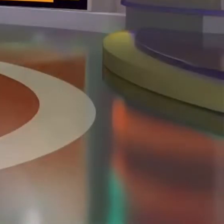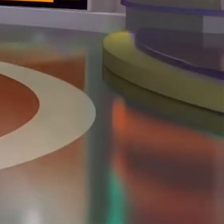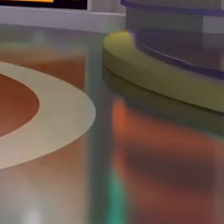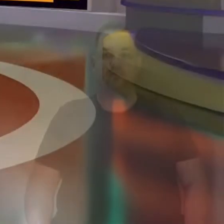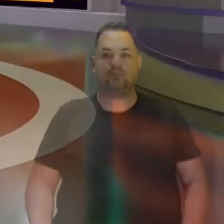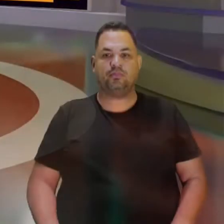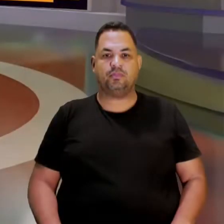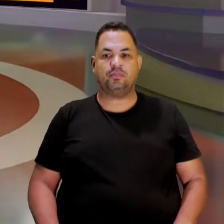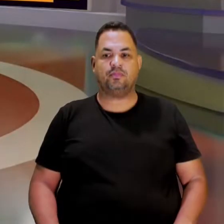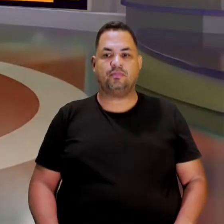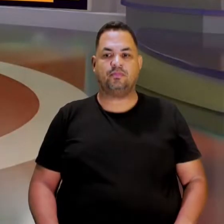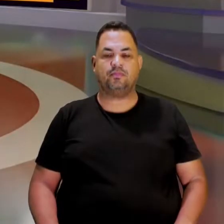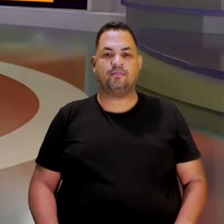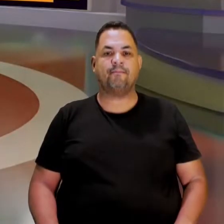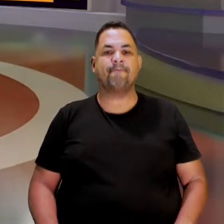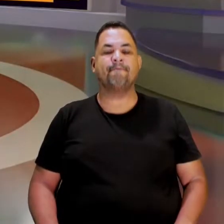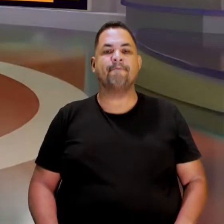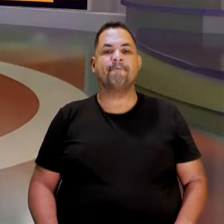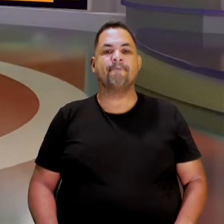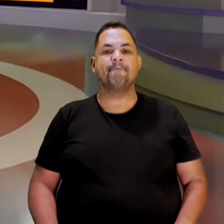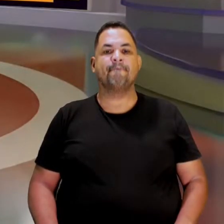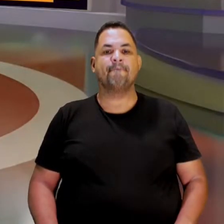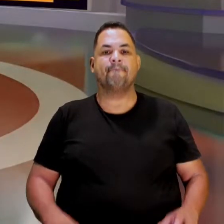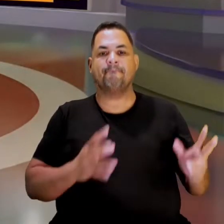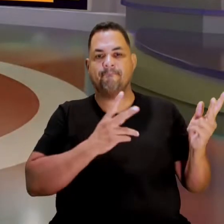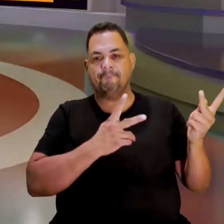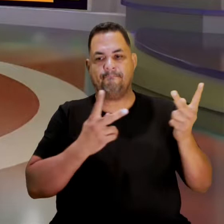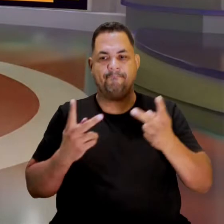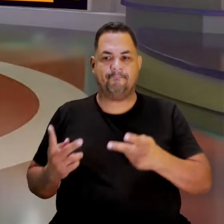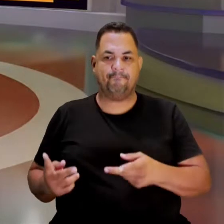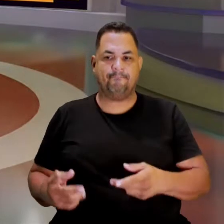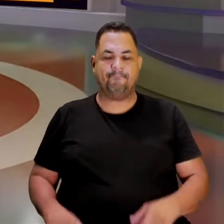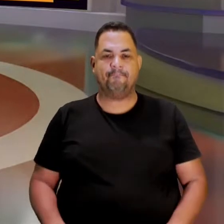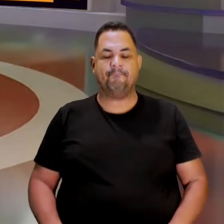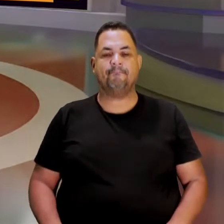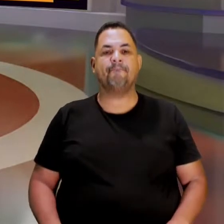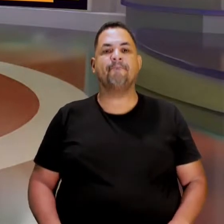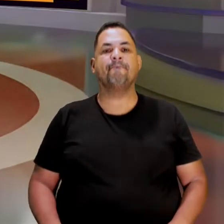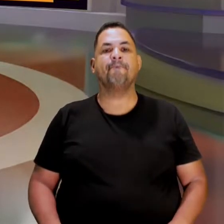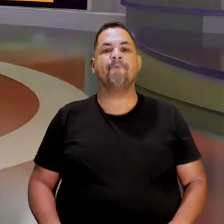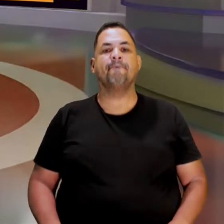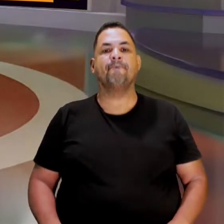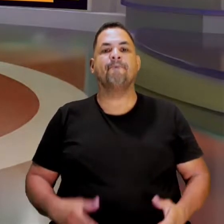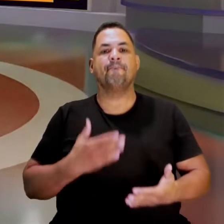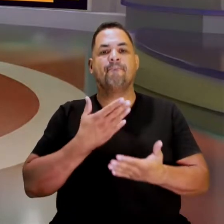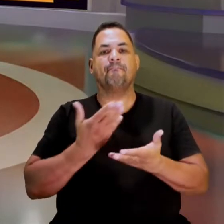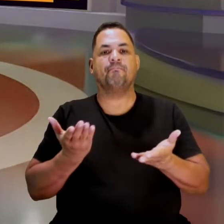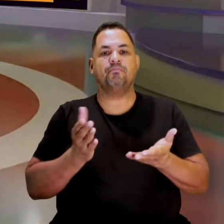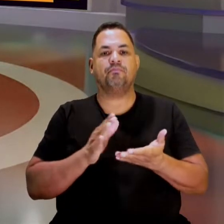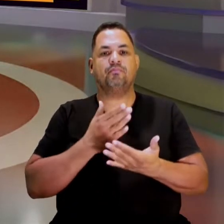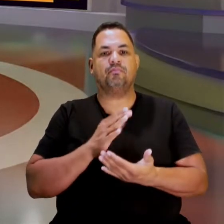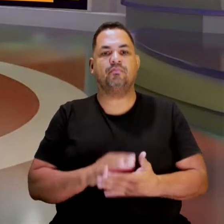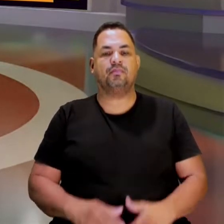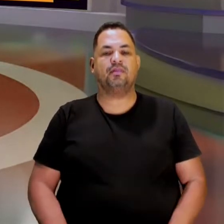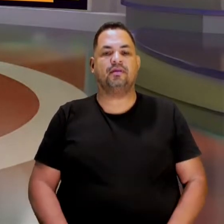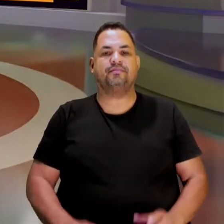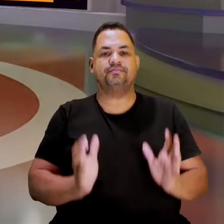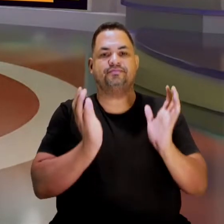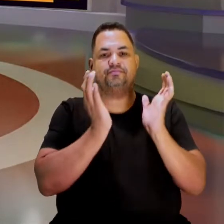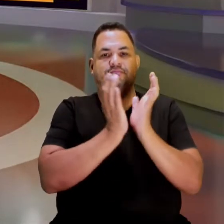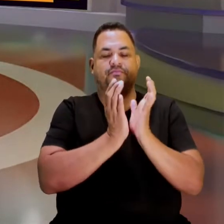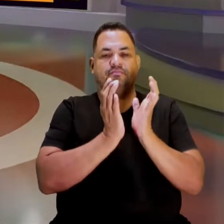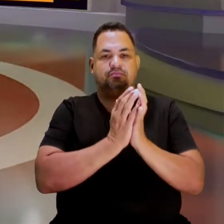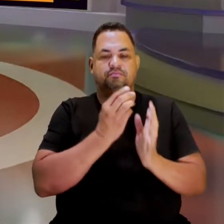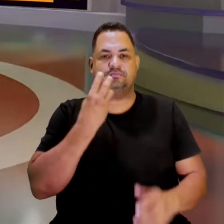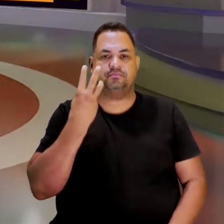Hey guys, what's up and welcome! Sejam todos muito bem-vindos a esta Unit 3.